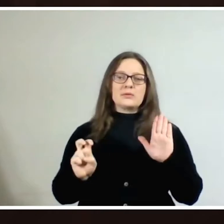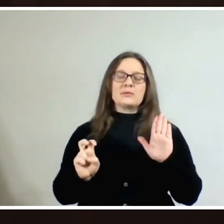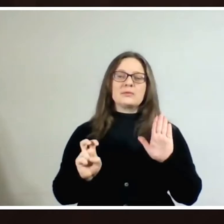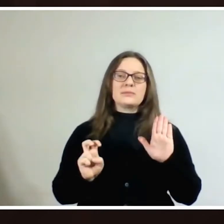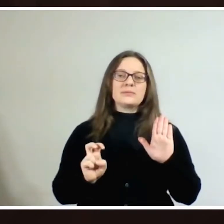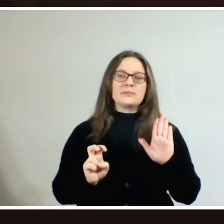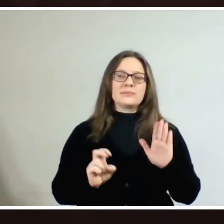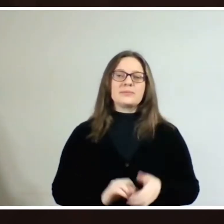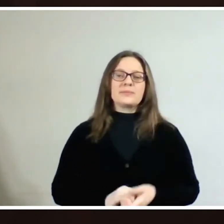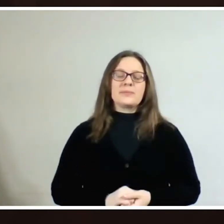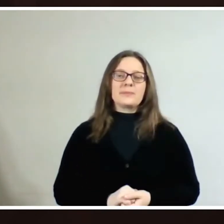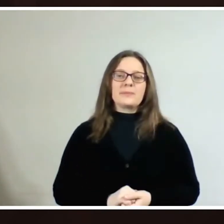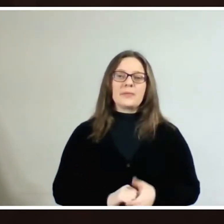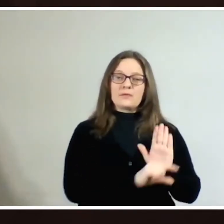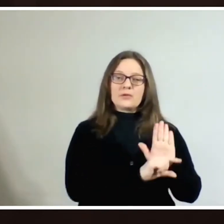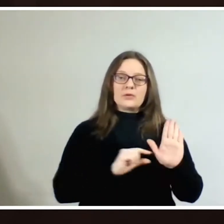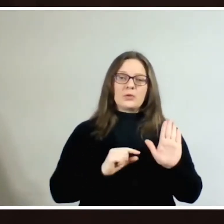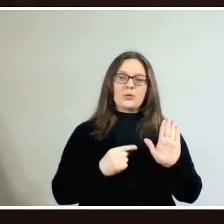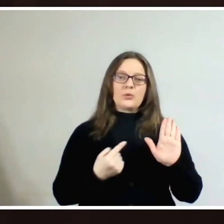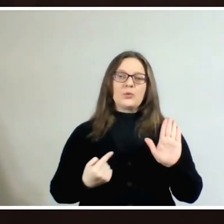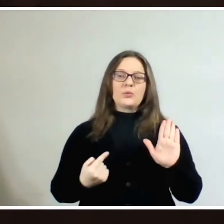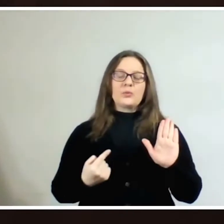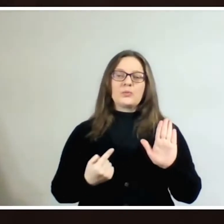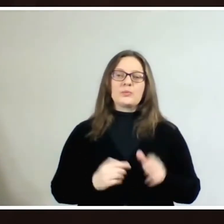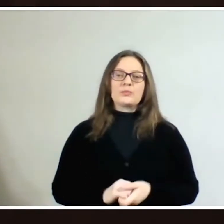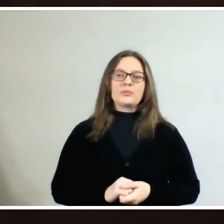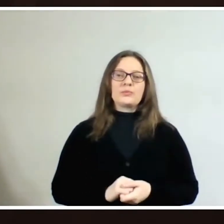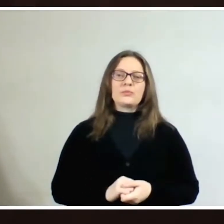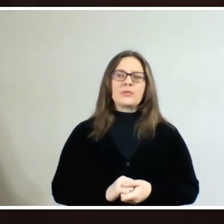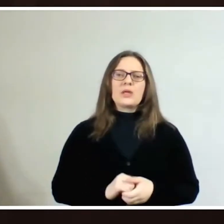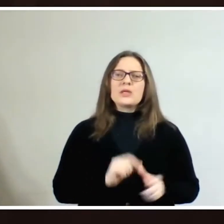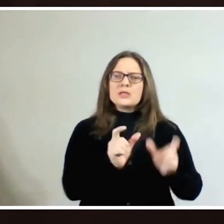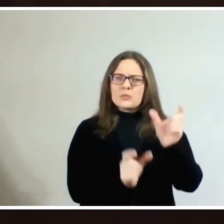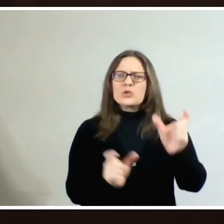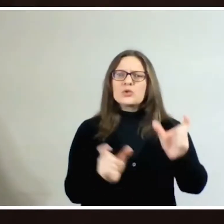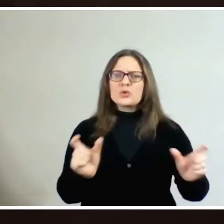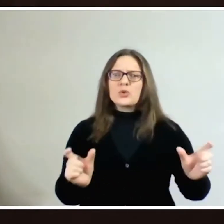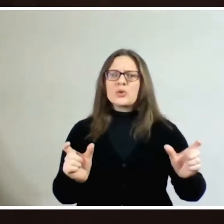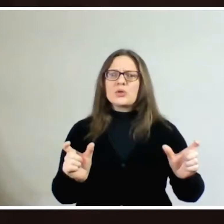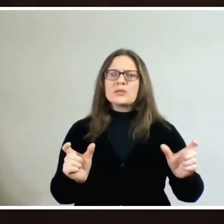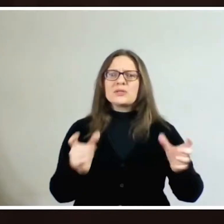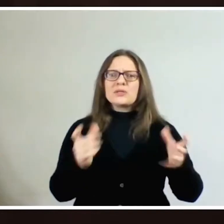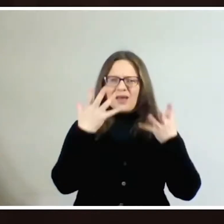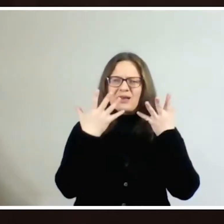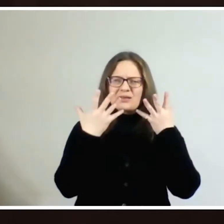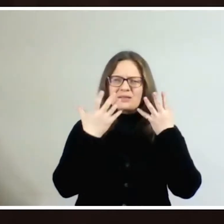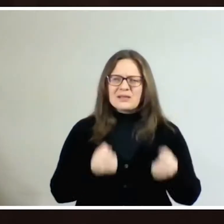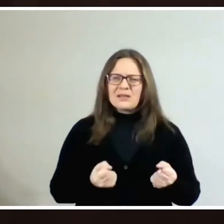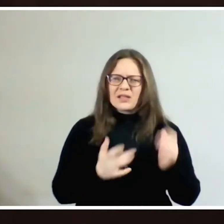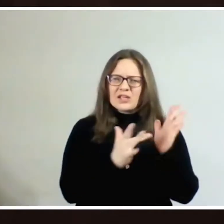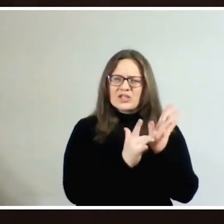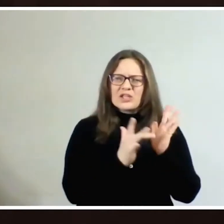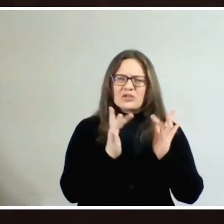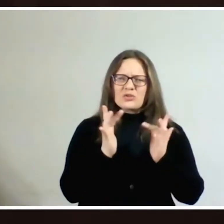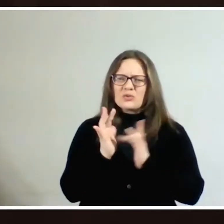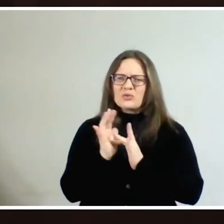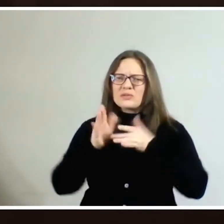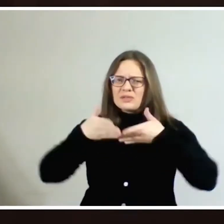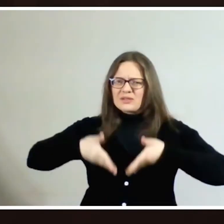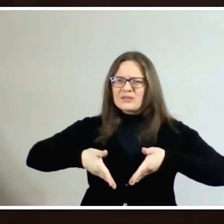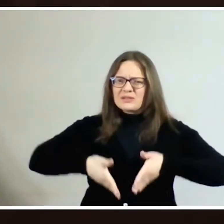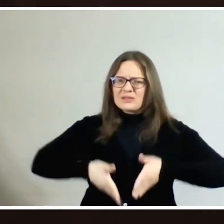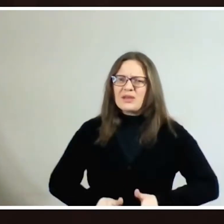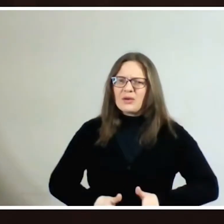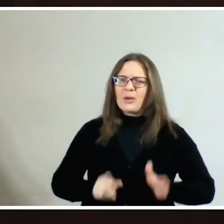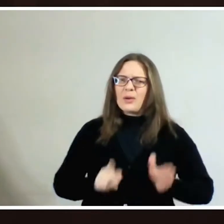1 João 5,1. Todo aquele que crê que Jesus é o Cristo é nascido de Deus. E todo aquele que ama ao